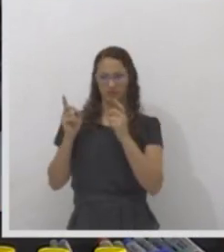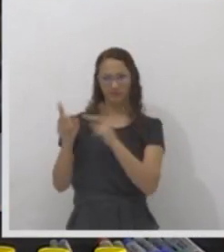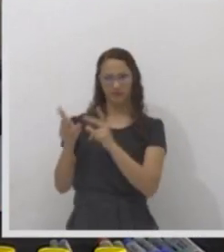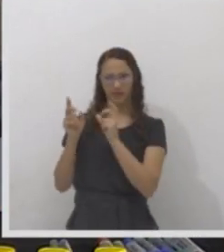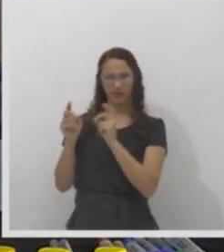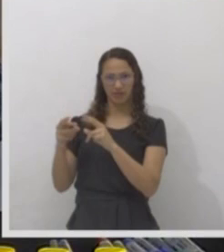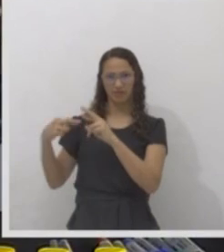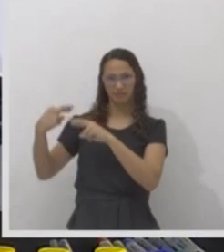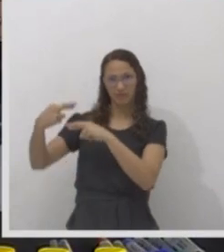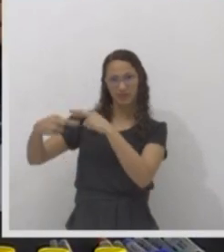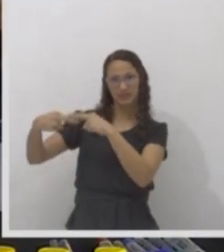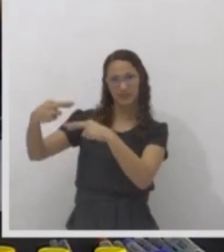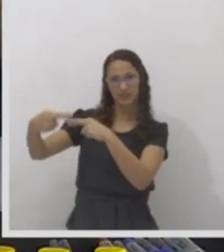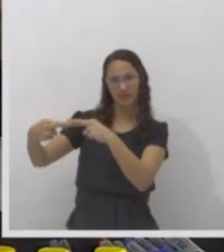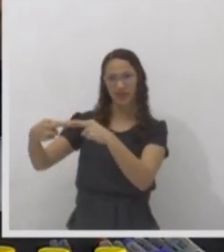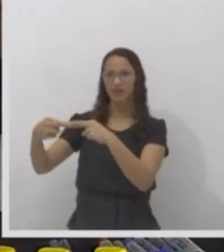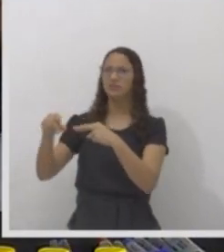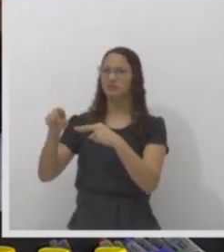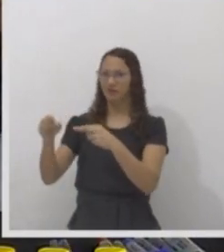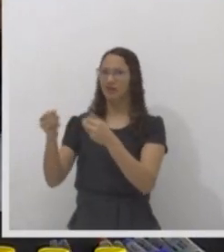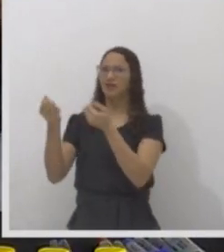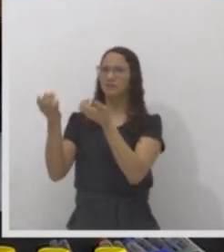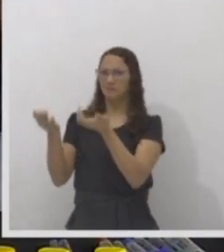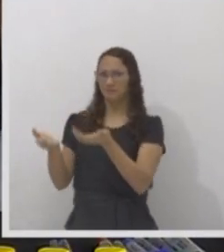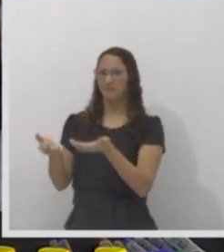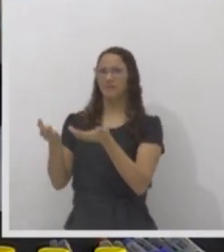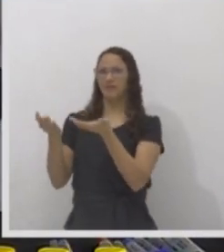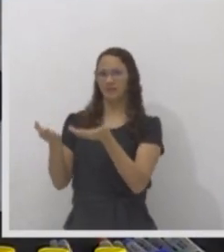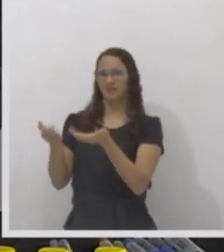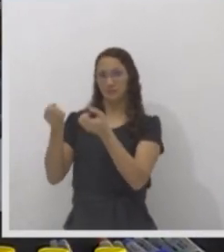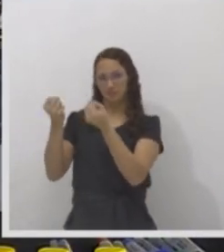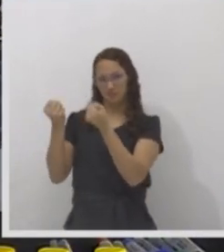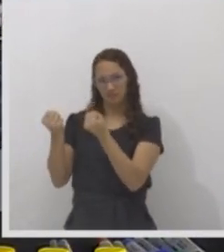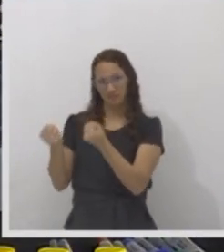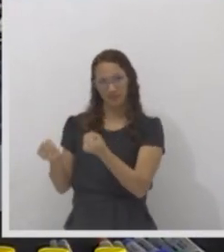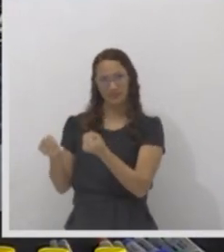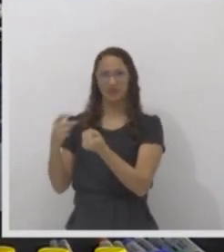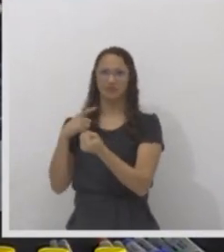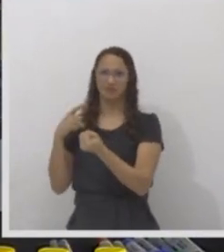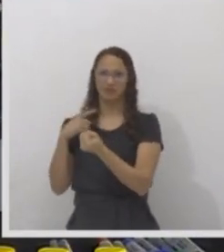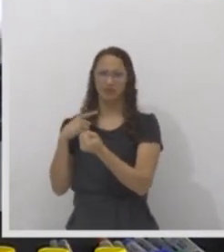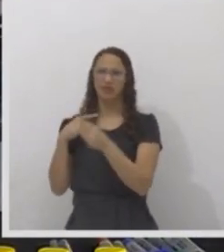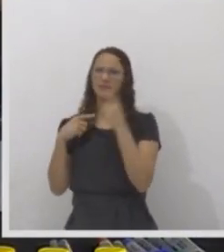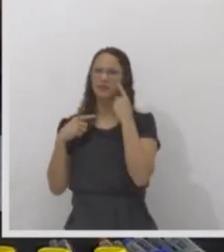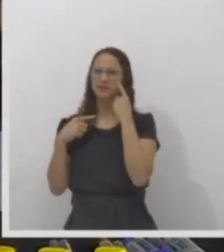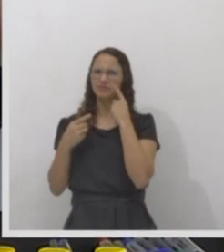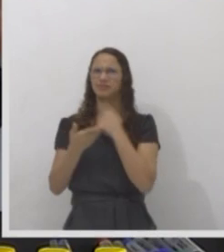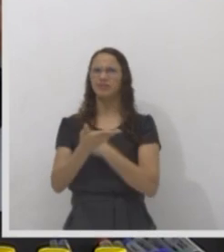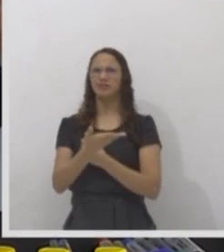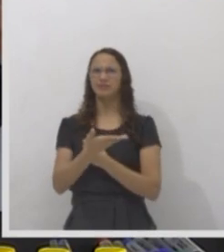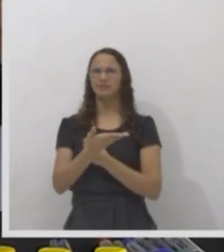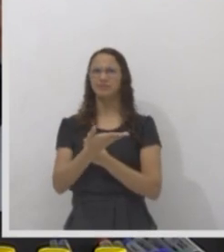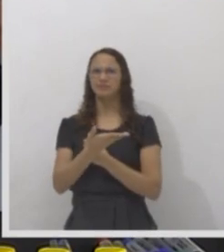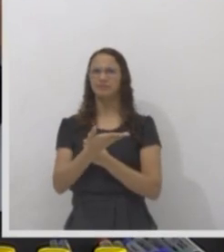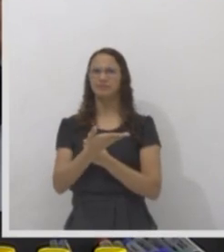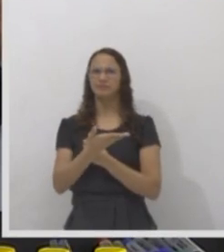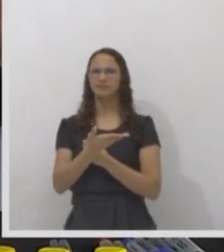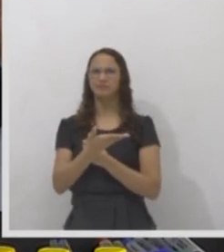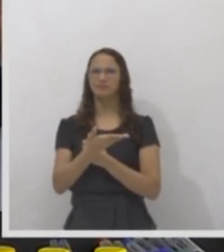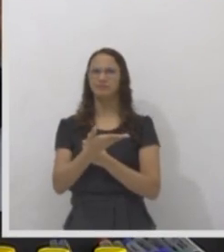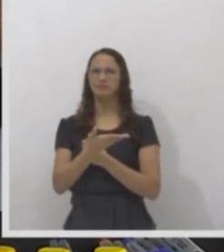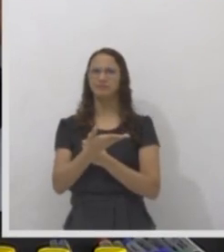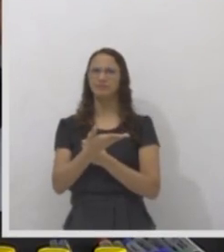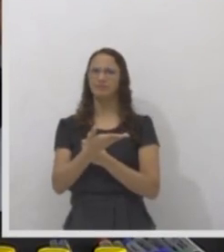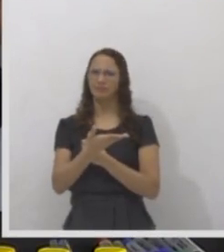leve. Você deve conhecer essas bandejinhas aqui, né, que geralmente tem